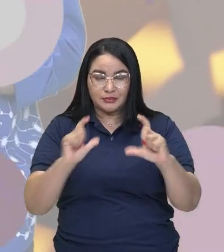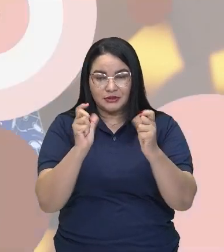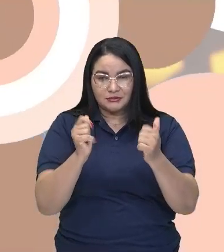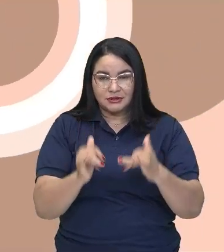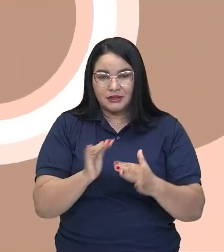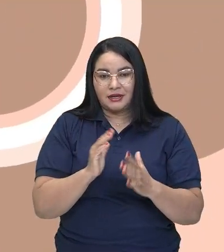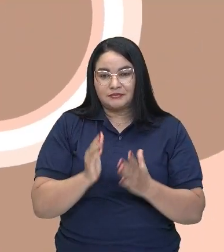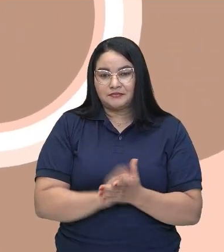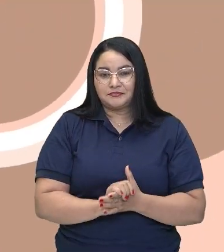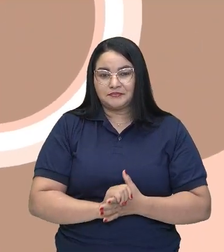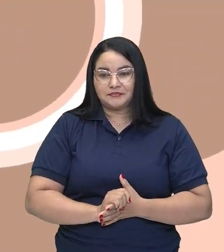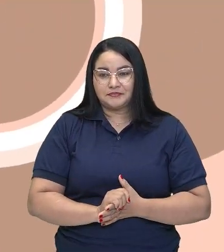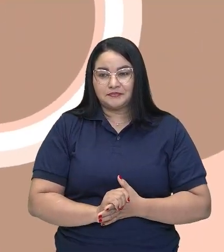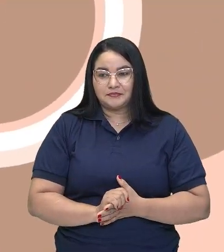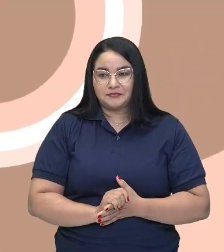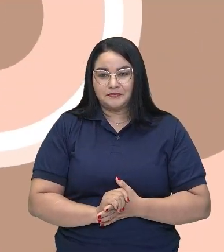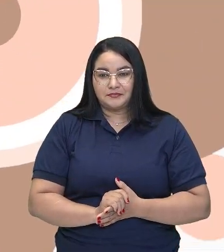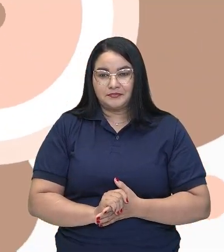lá?